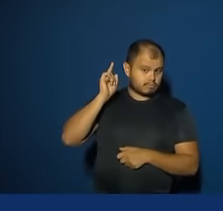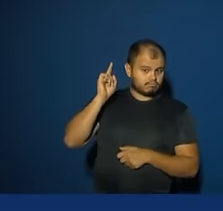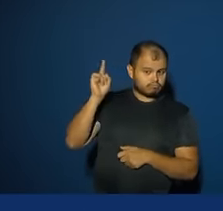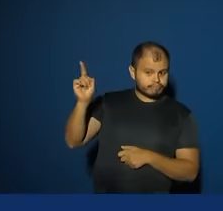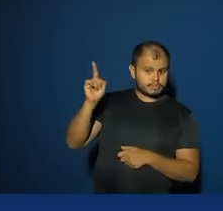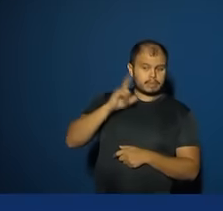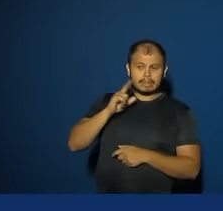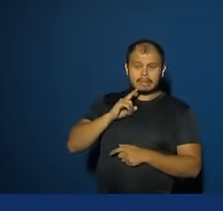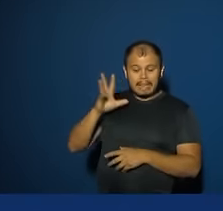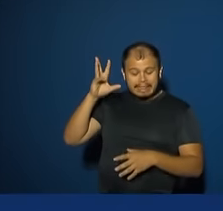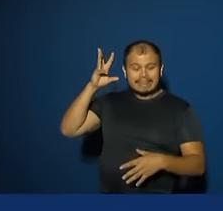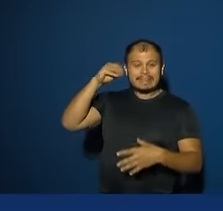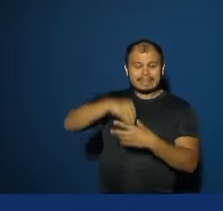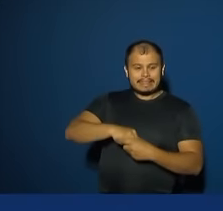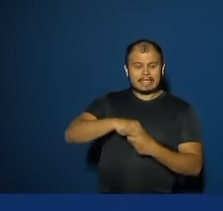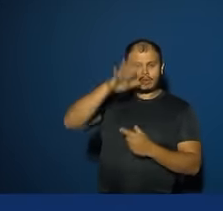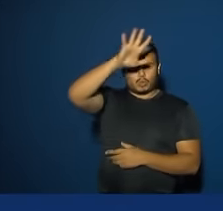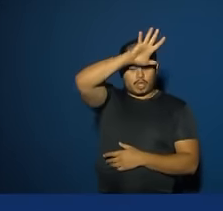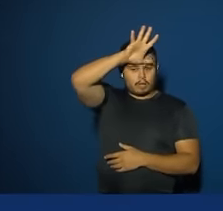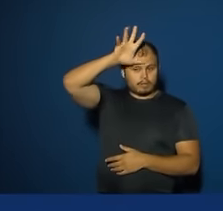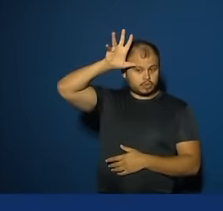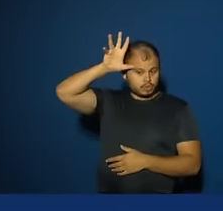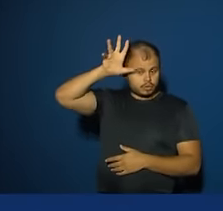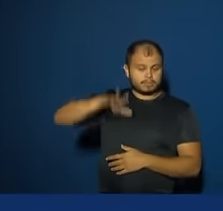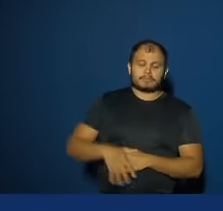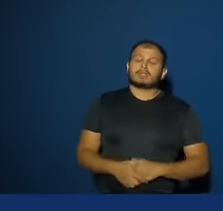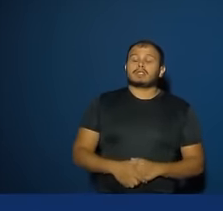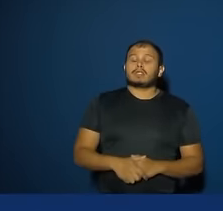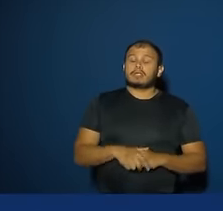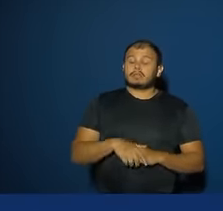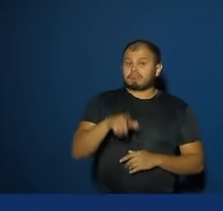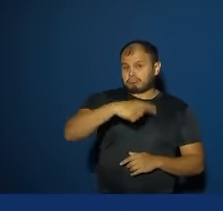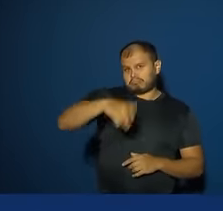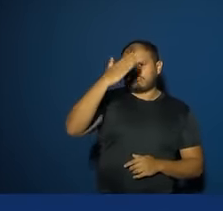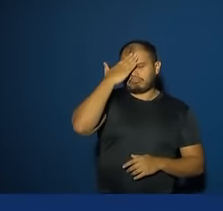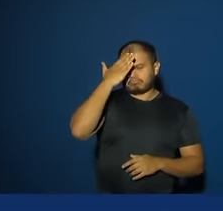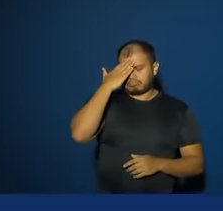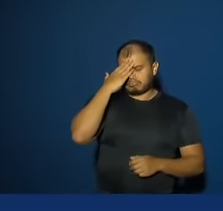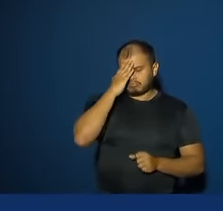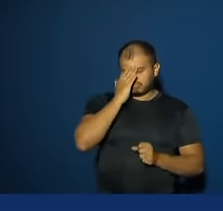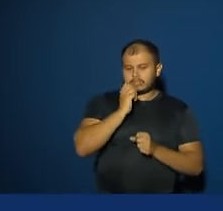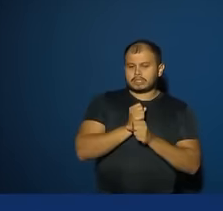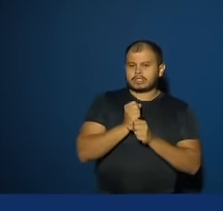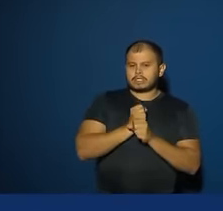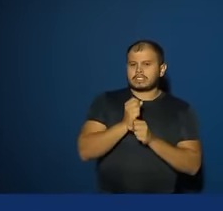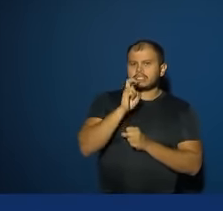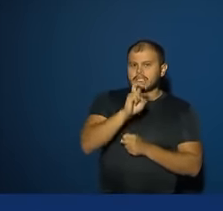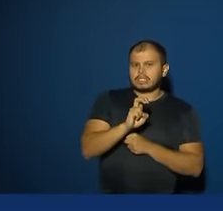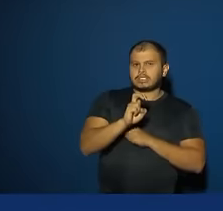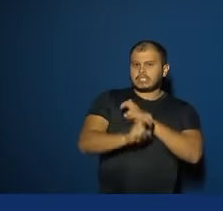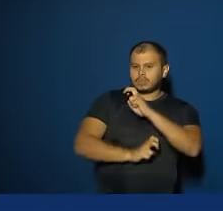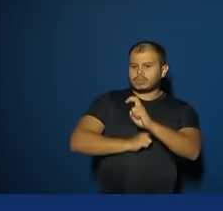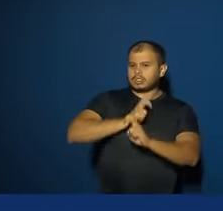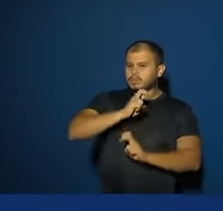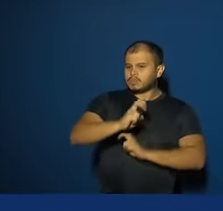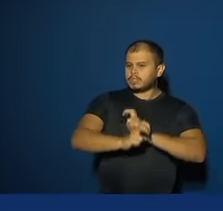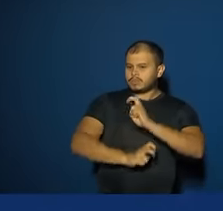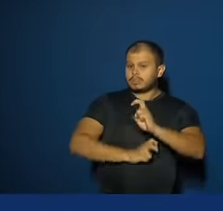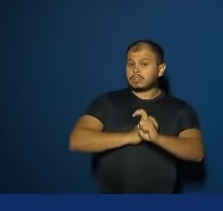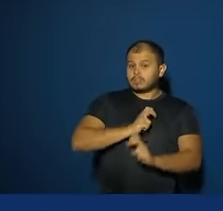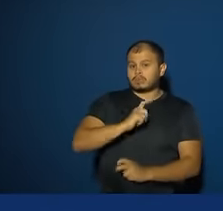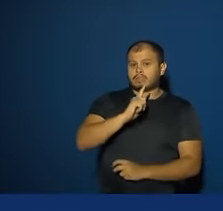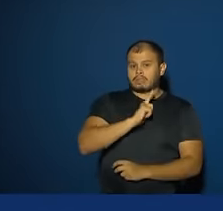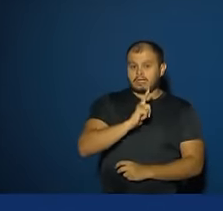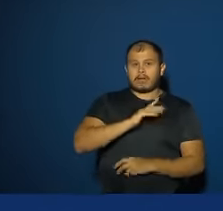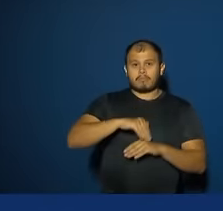no coração da Amazônia e E como você sabe as cópias a cada 5 anos são as cópias mais vamos dizer relevantes